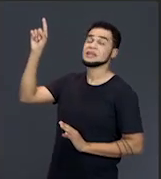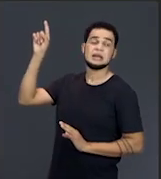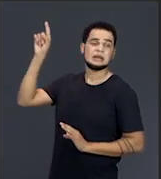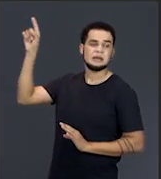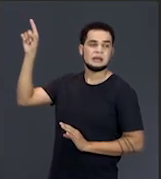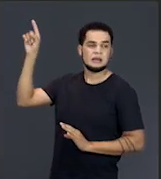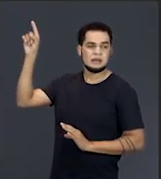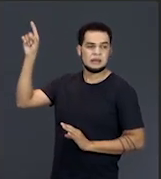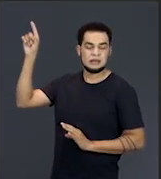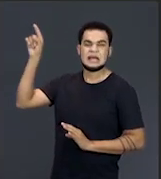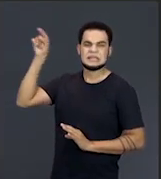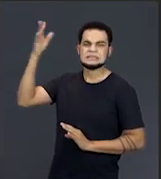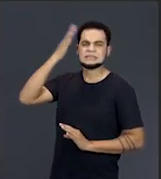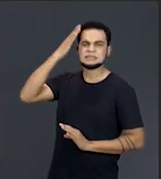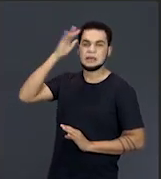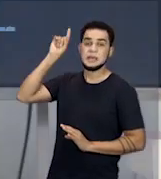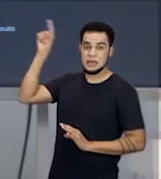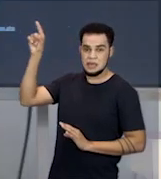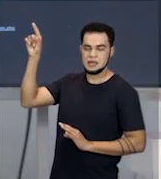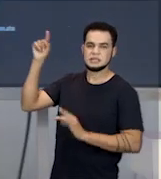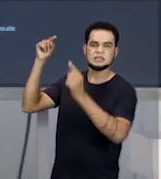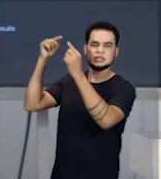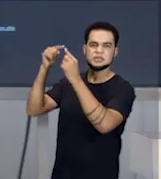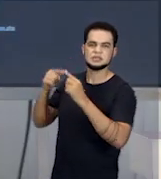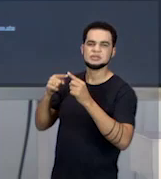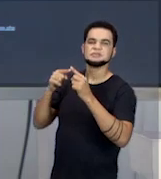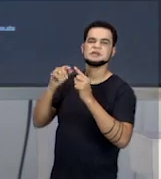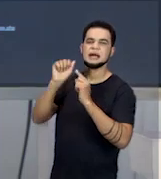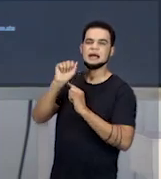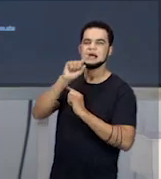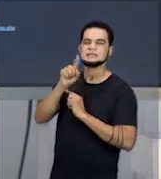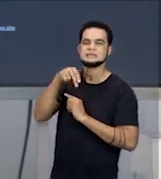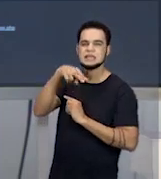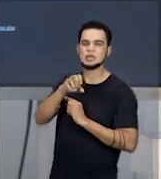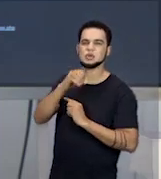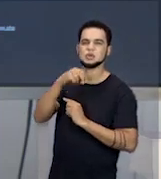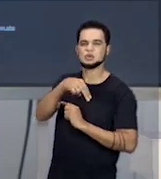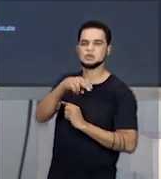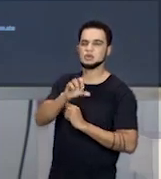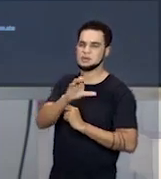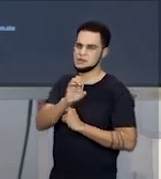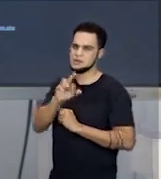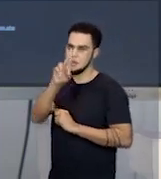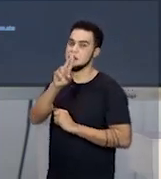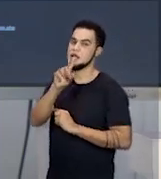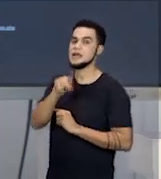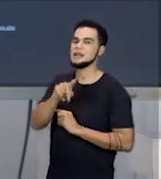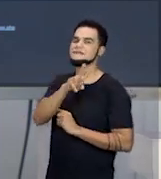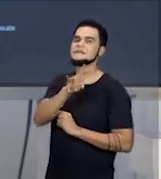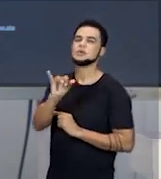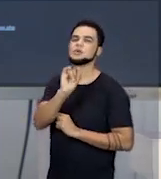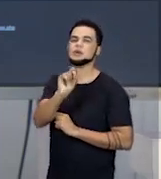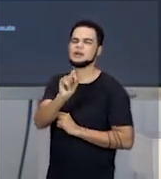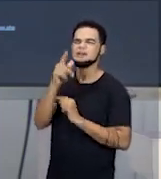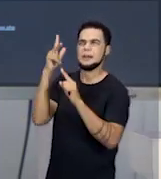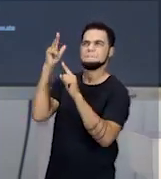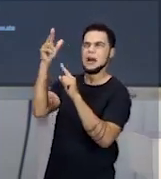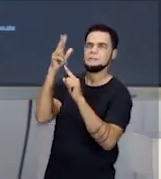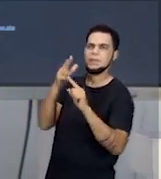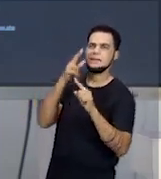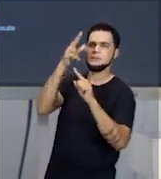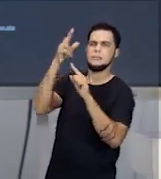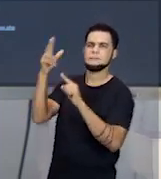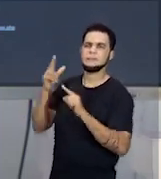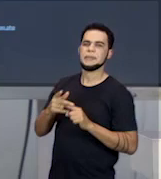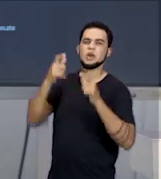vai cortar o DNA, ela vai fragmentar esse DNA em pontos específicos. Igual aqui a